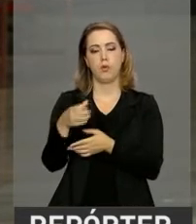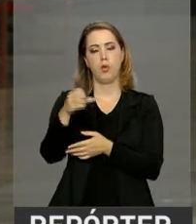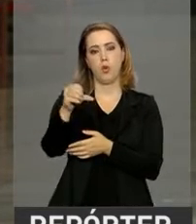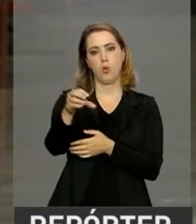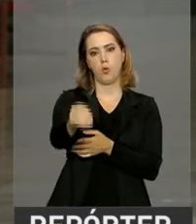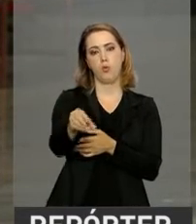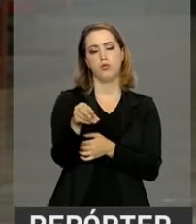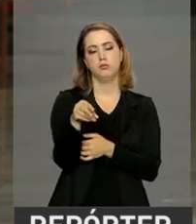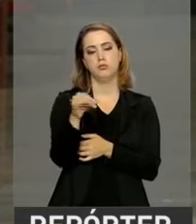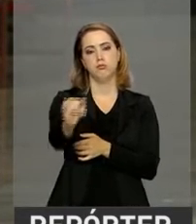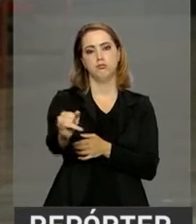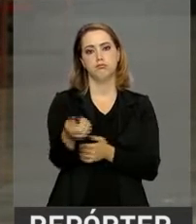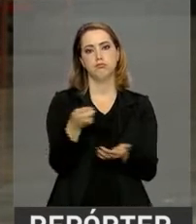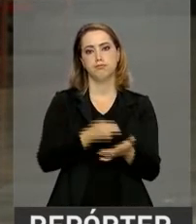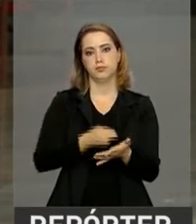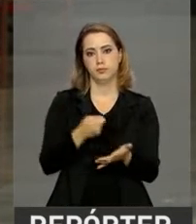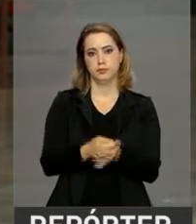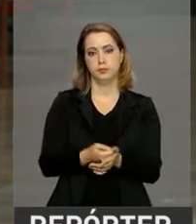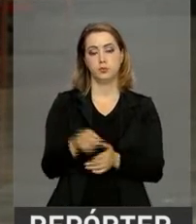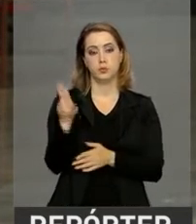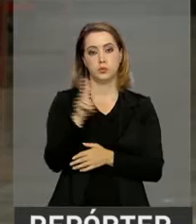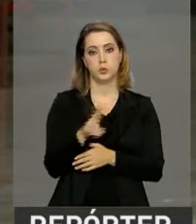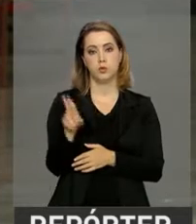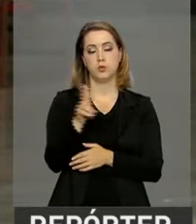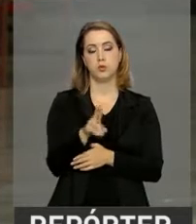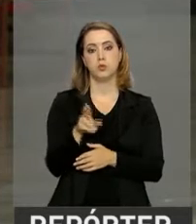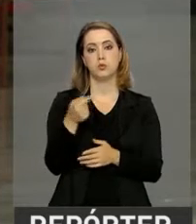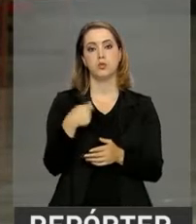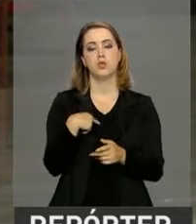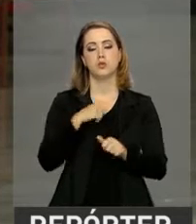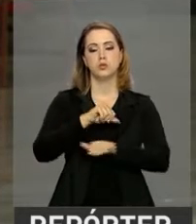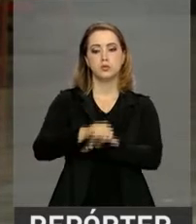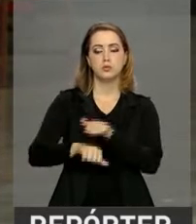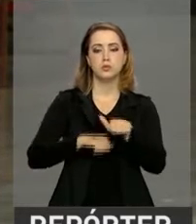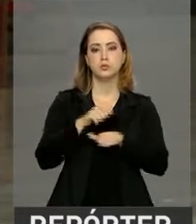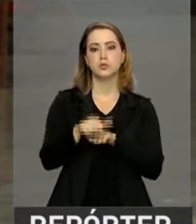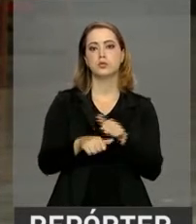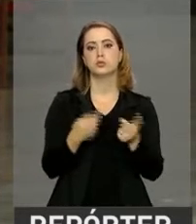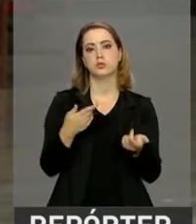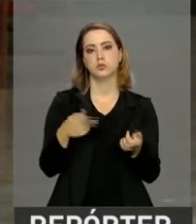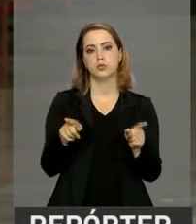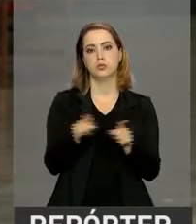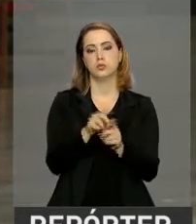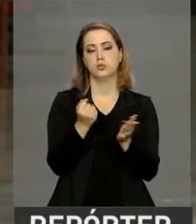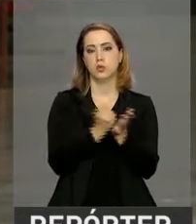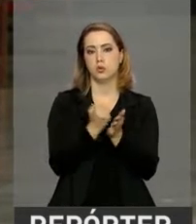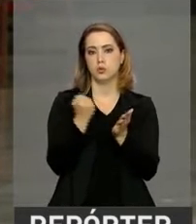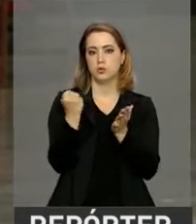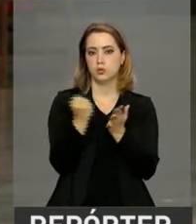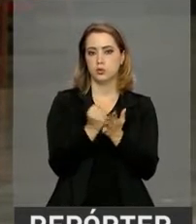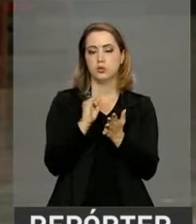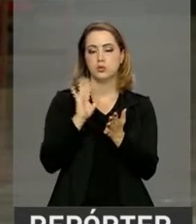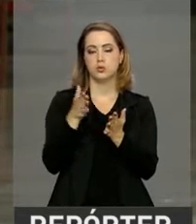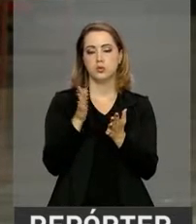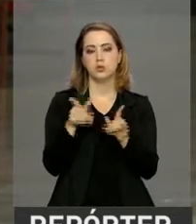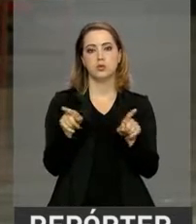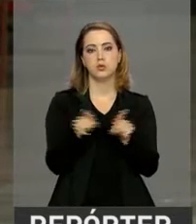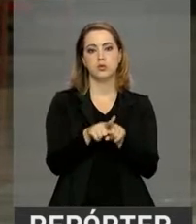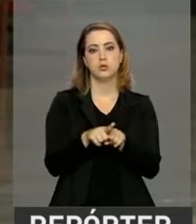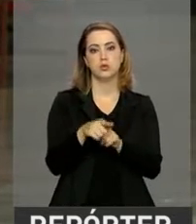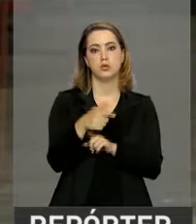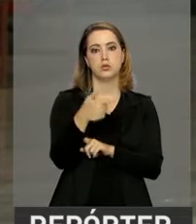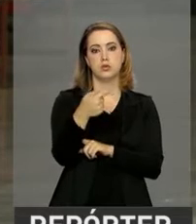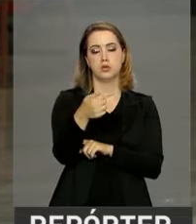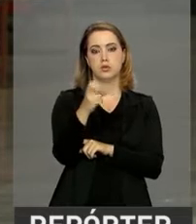e vão ser usados para a manutenção e renovação dos contratos antigos e dos cerca de 75